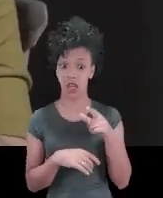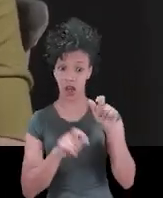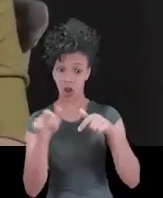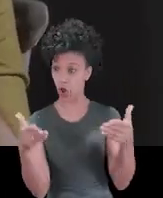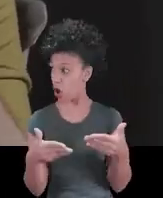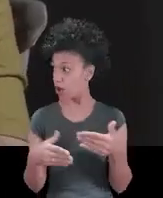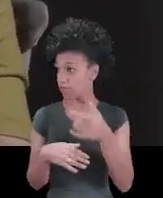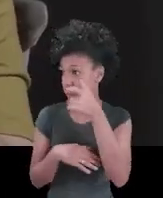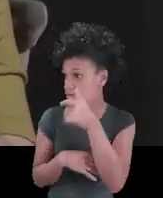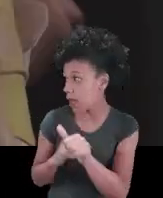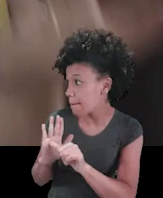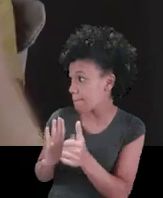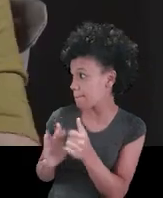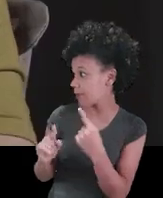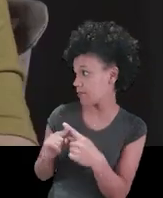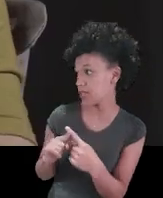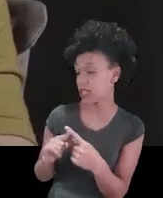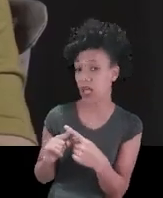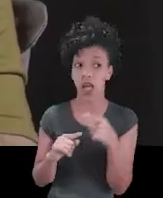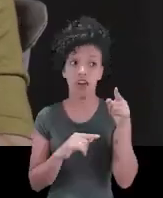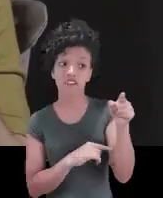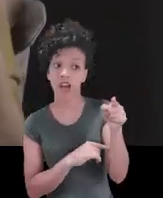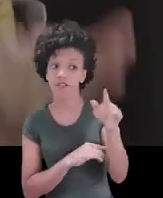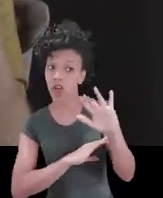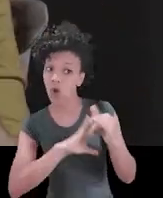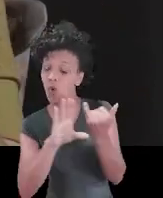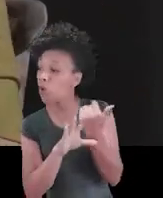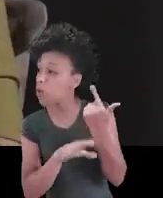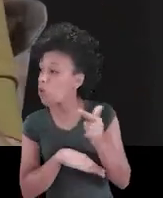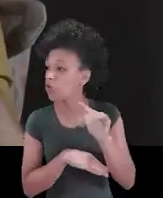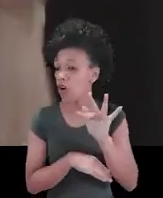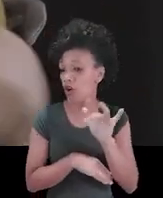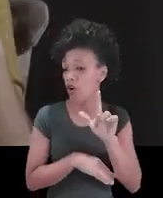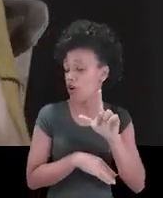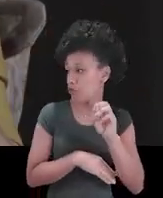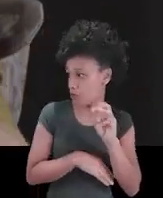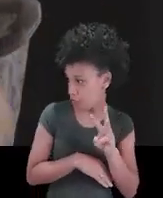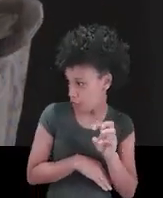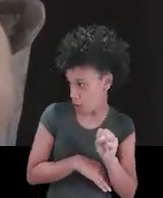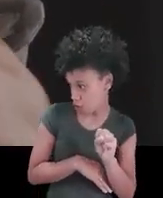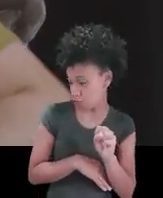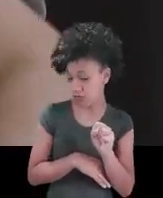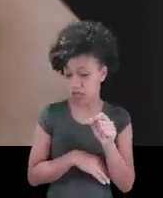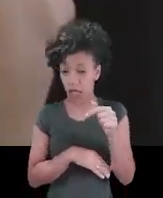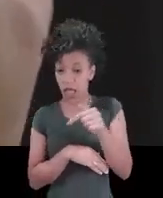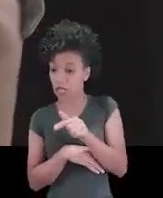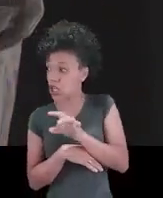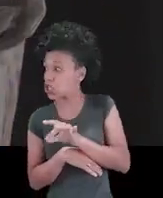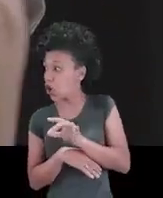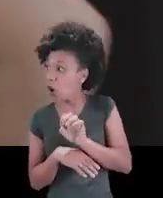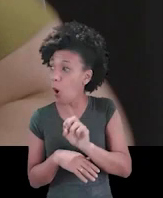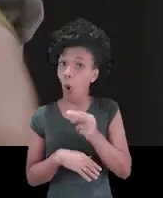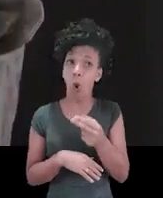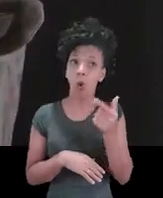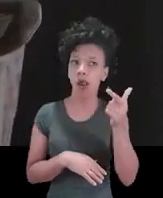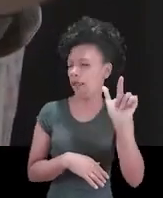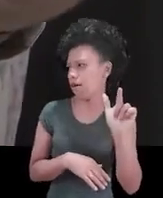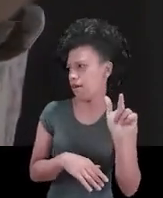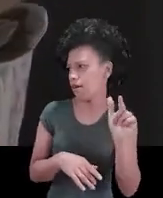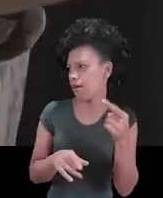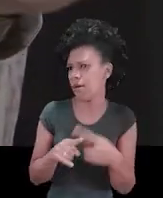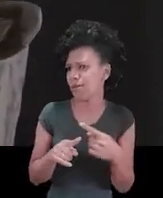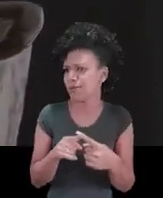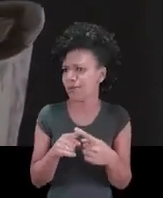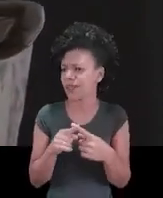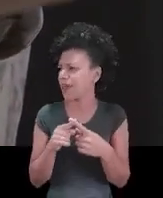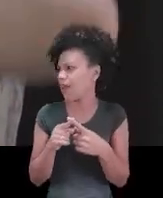1 milhão e tem gente que vai ver essa internet não resolveu o Flor Ou tem gente que não vai ver só aquilo quer dizer é porque